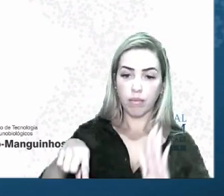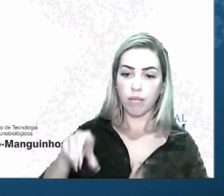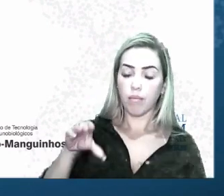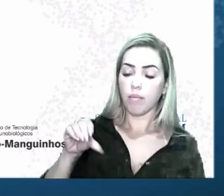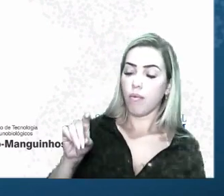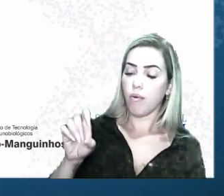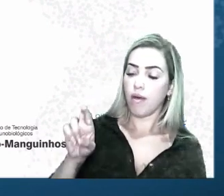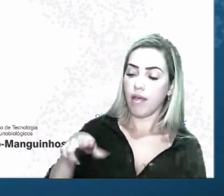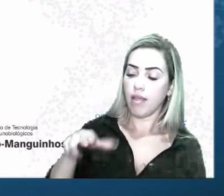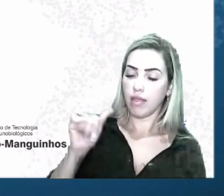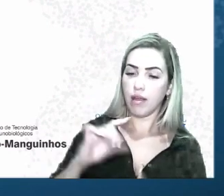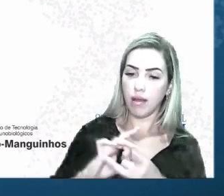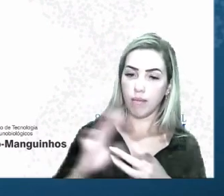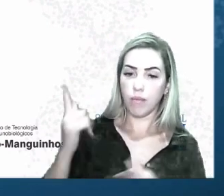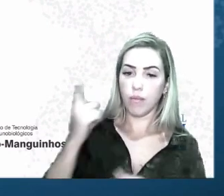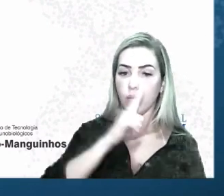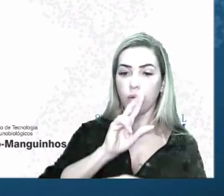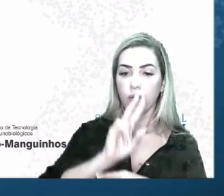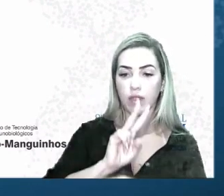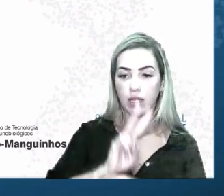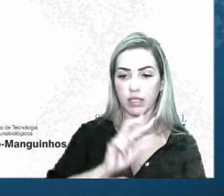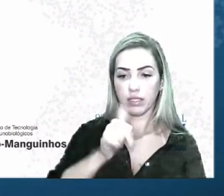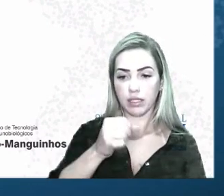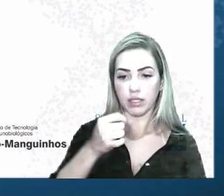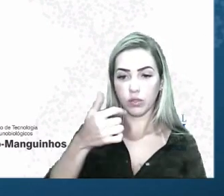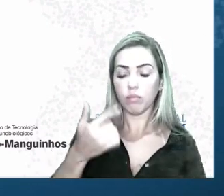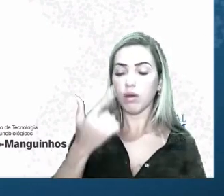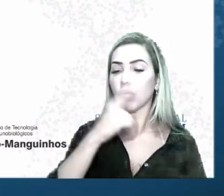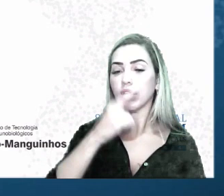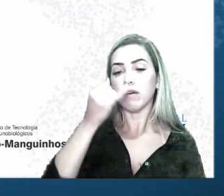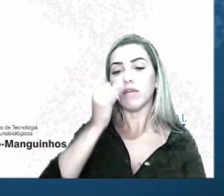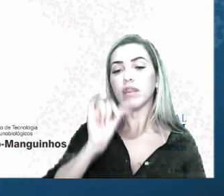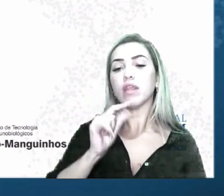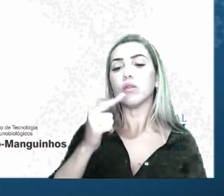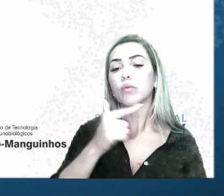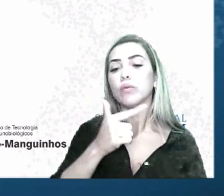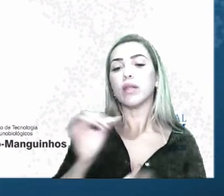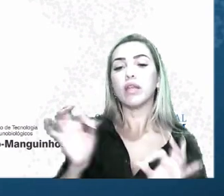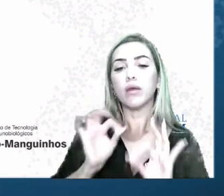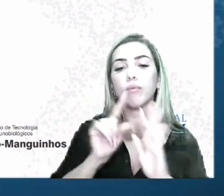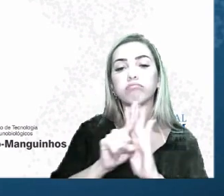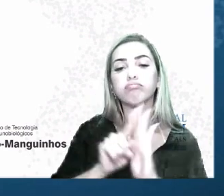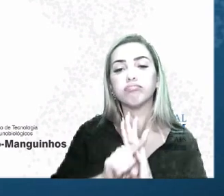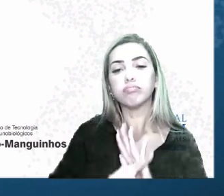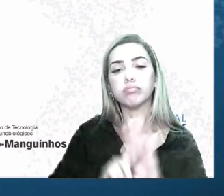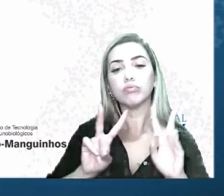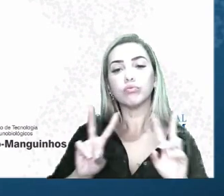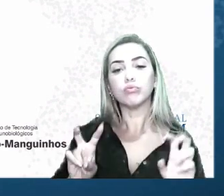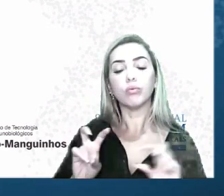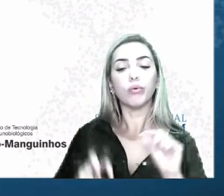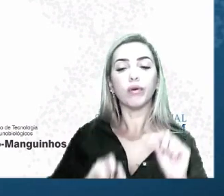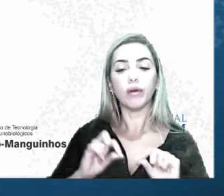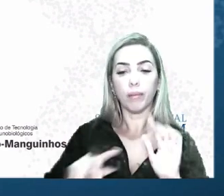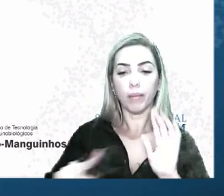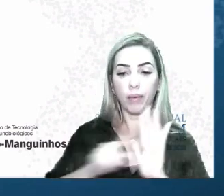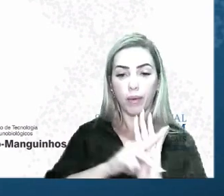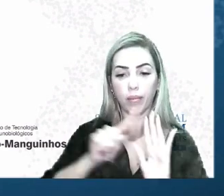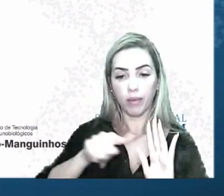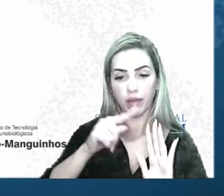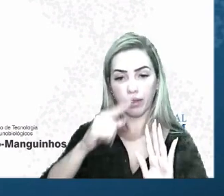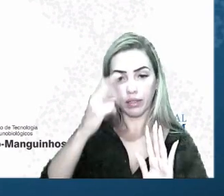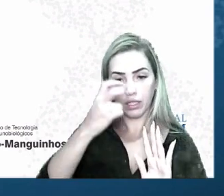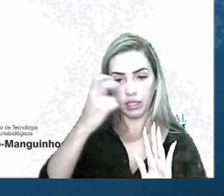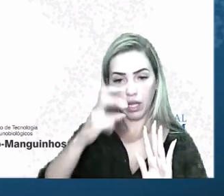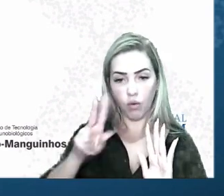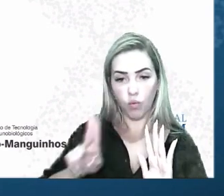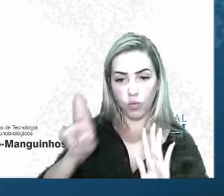o lipídio SM-102, para que não houvesse nenhum questionamento a respeito da propriedade intelectual dos lipídios que